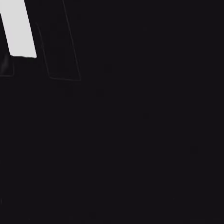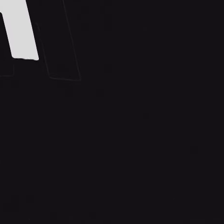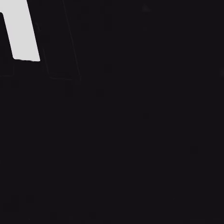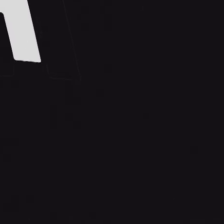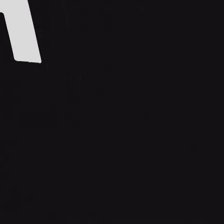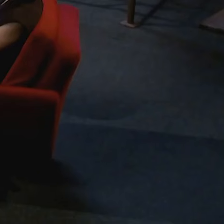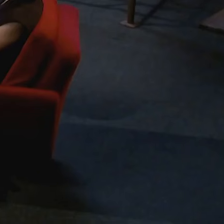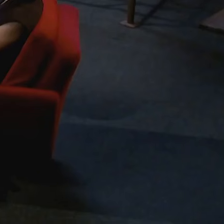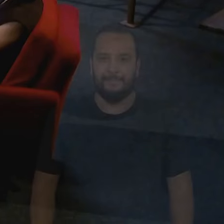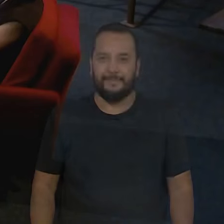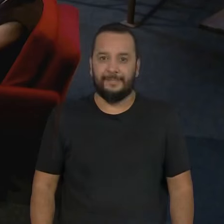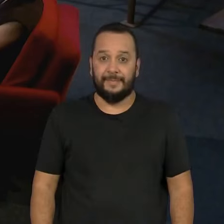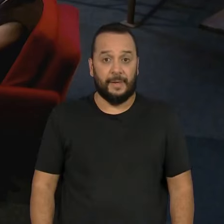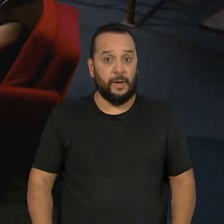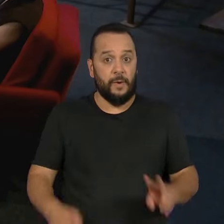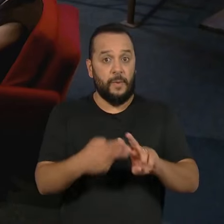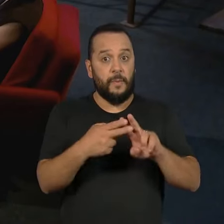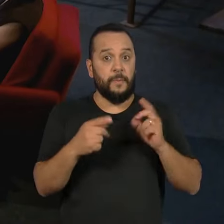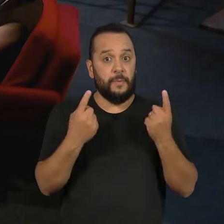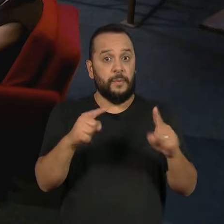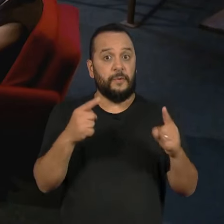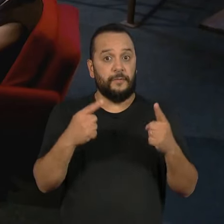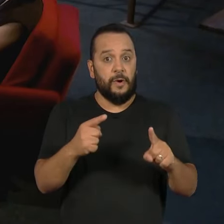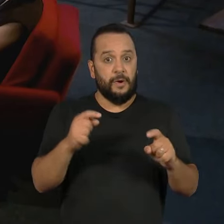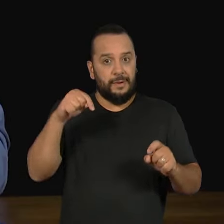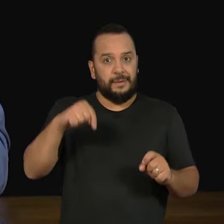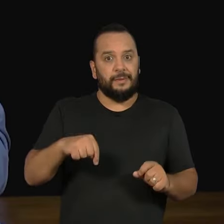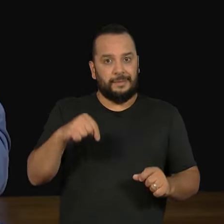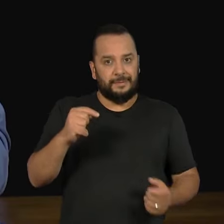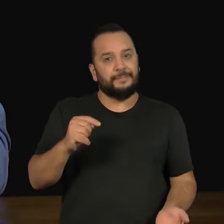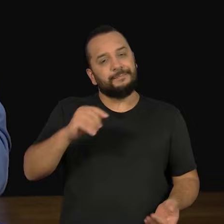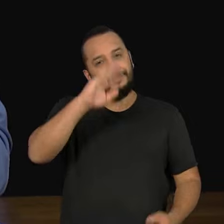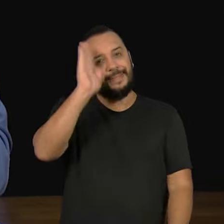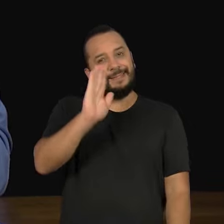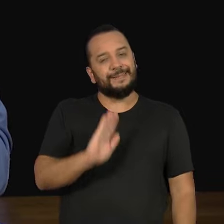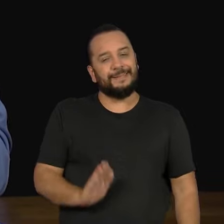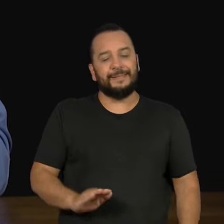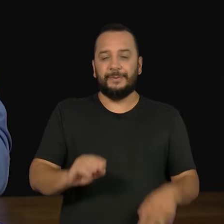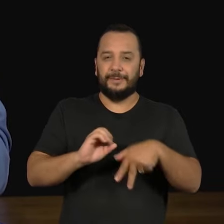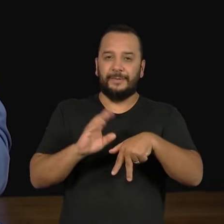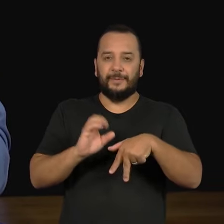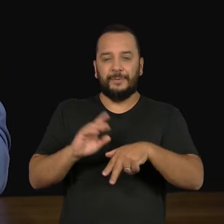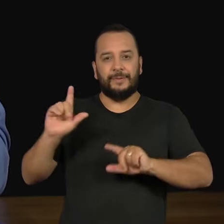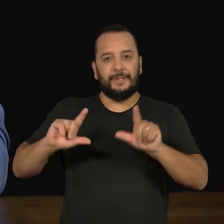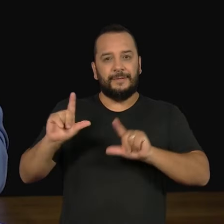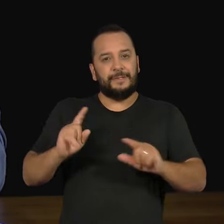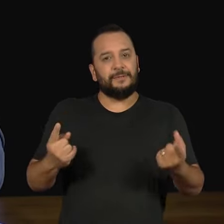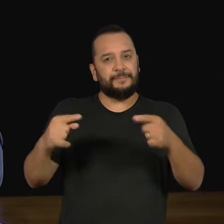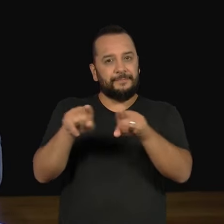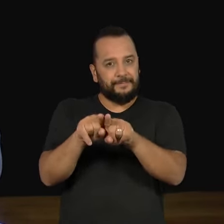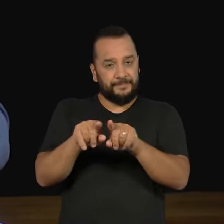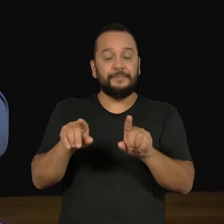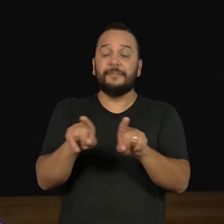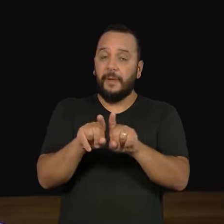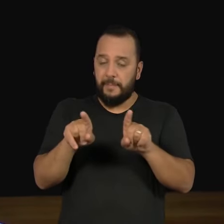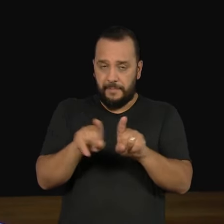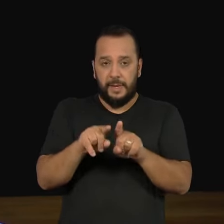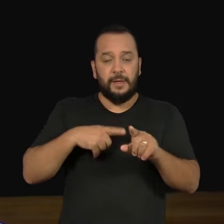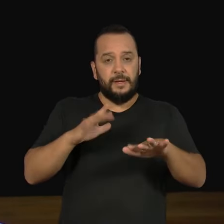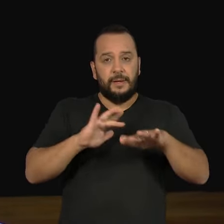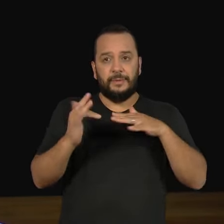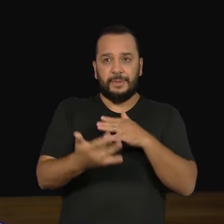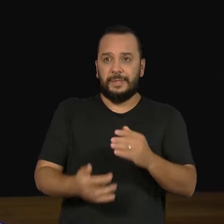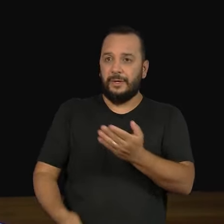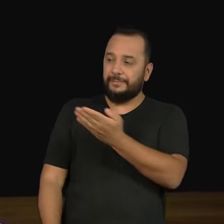honra este aqui é o provoca no ar para todo o Brasil pela TV Cultura e emissoras afiliadas E também pelas telas das plataformas